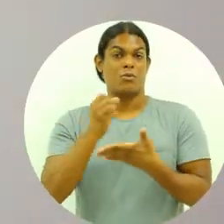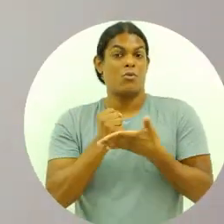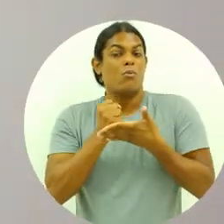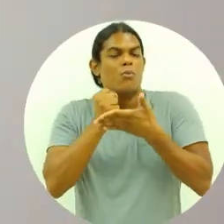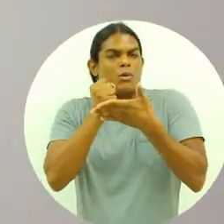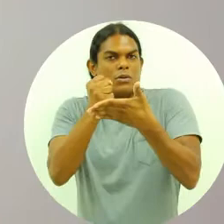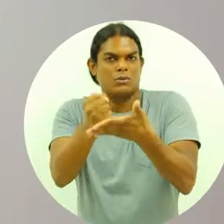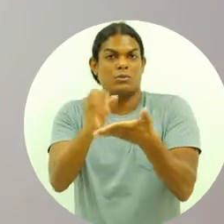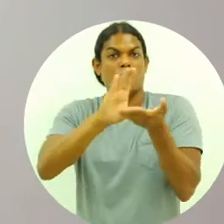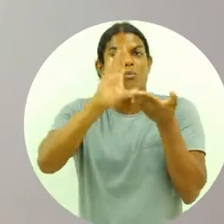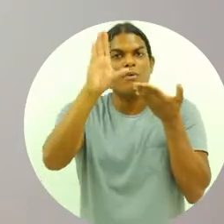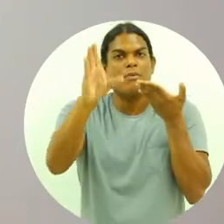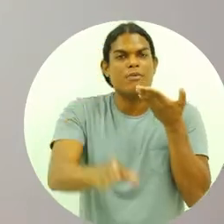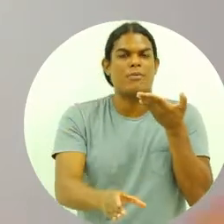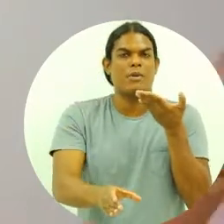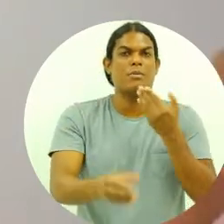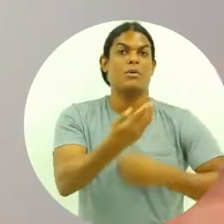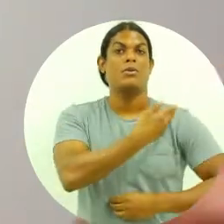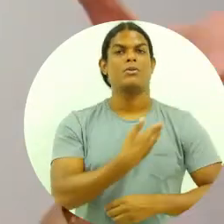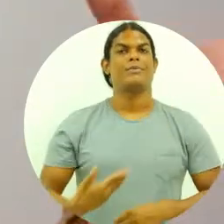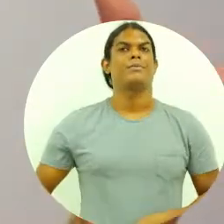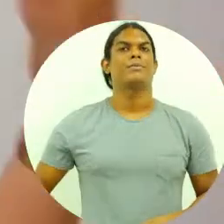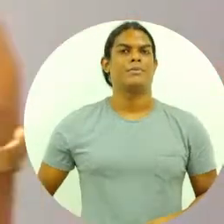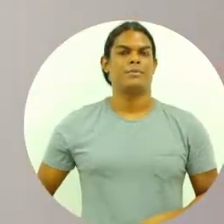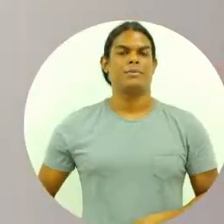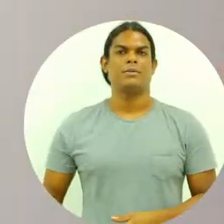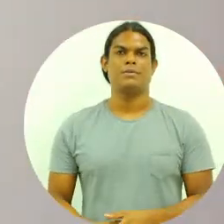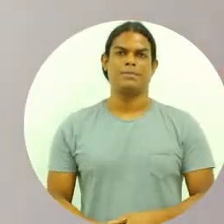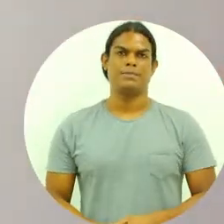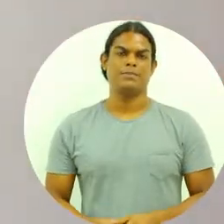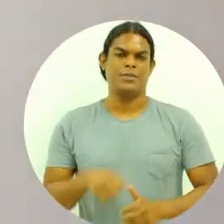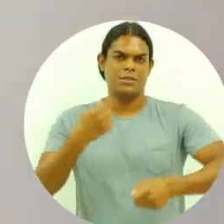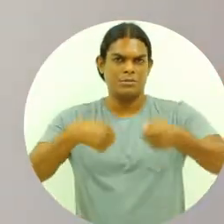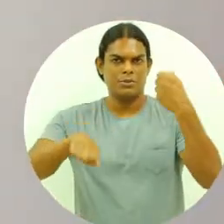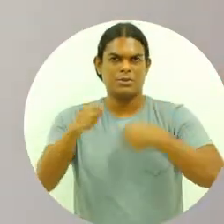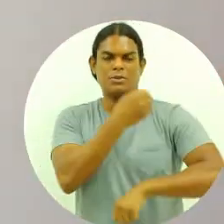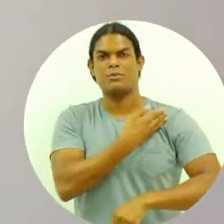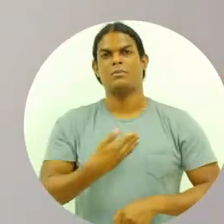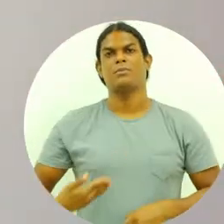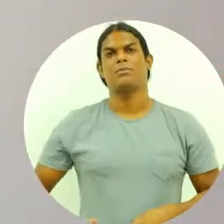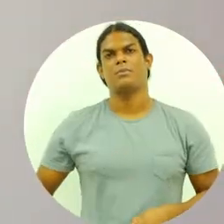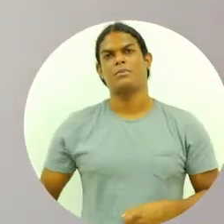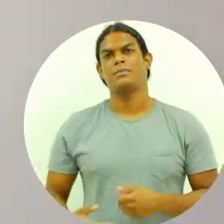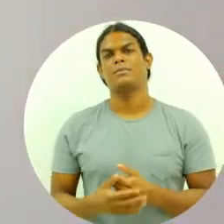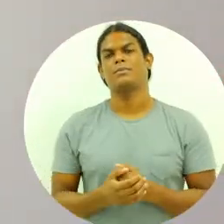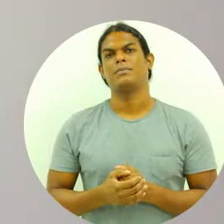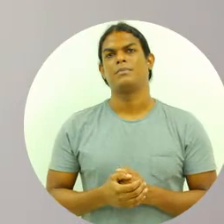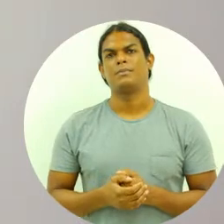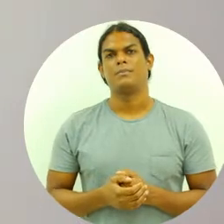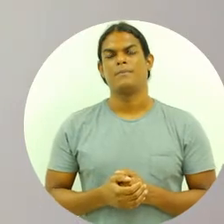do agente que praticou o ato, e sim à própria administração pública. Então, Chiquinha Valente não pode dizer que